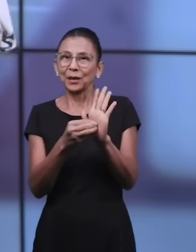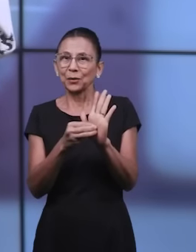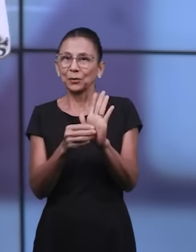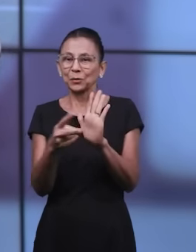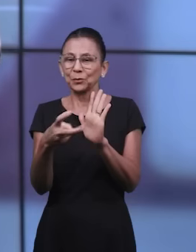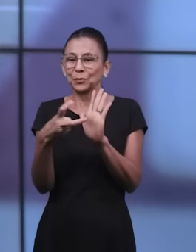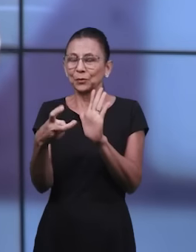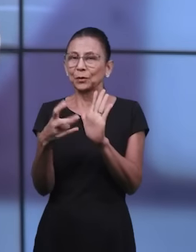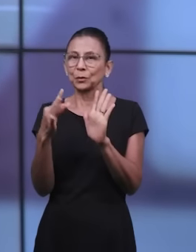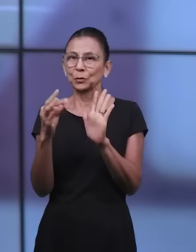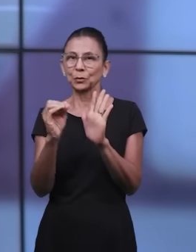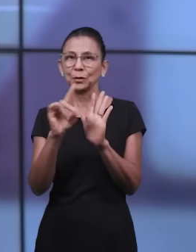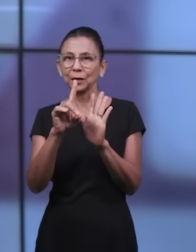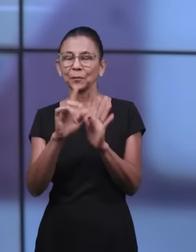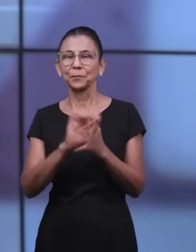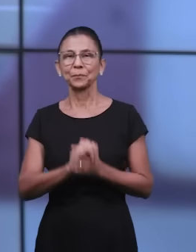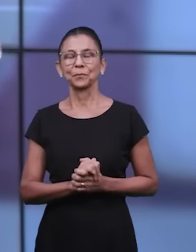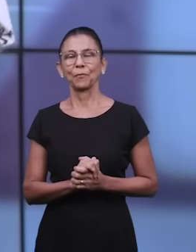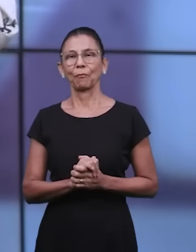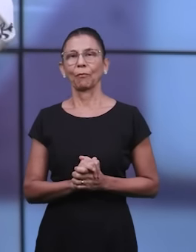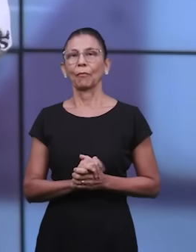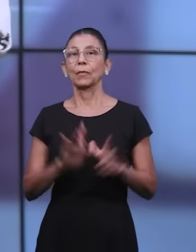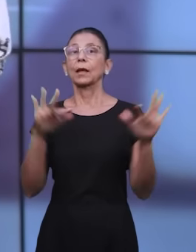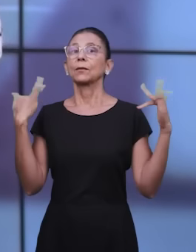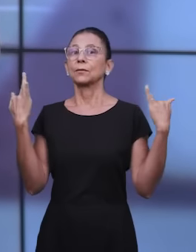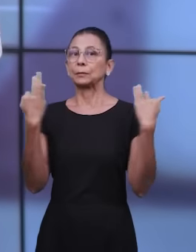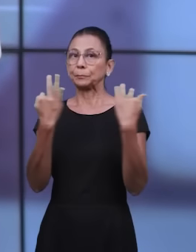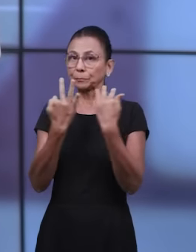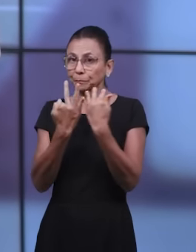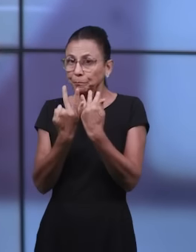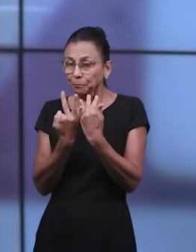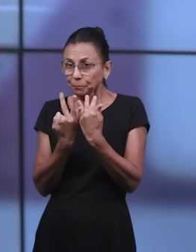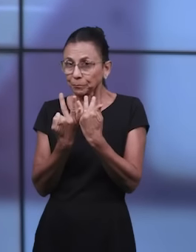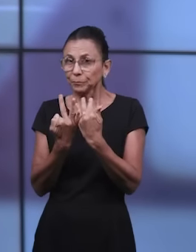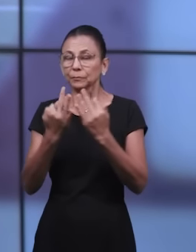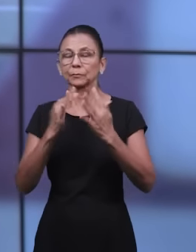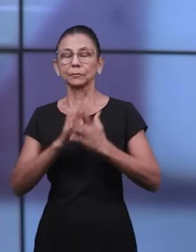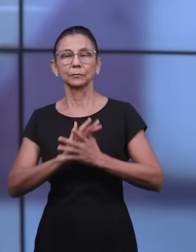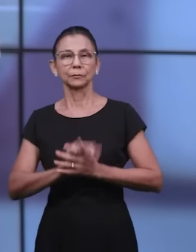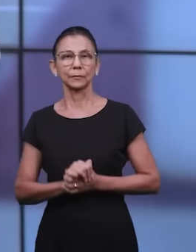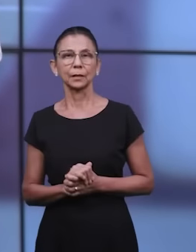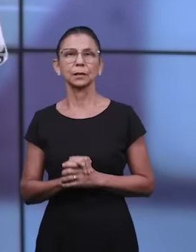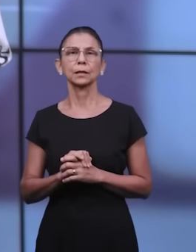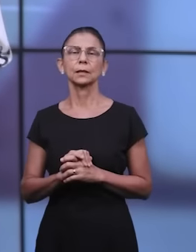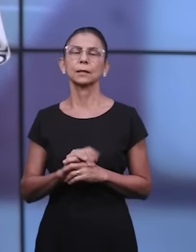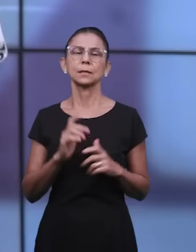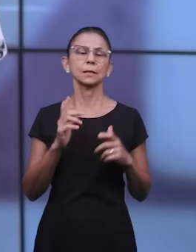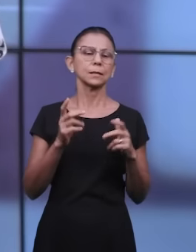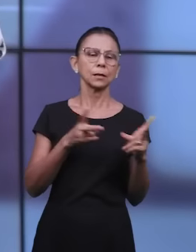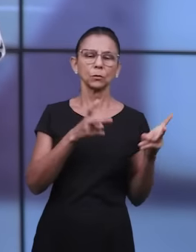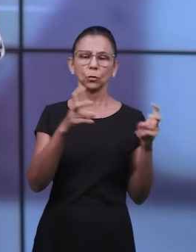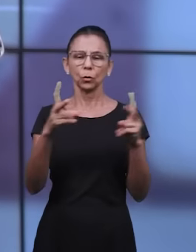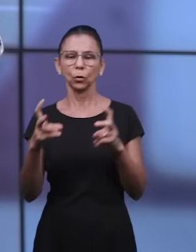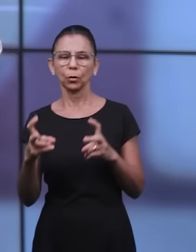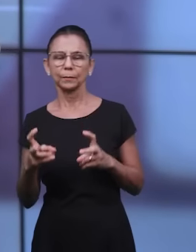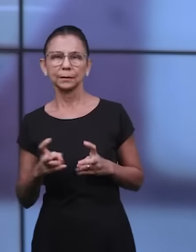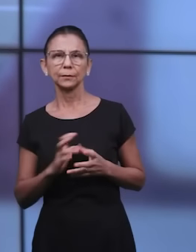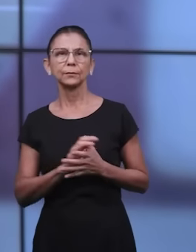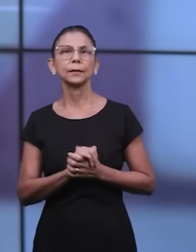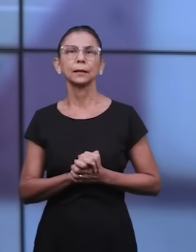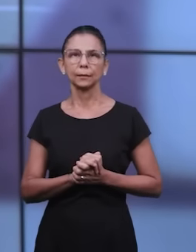filtro continua sendo a supervisão da família. Mesmo que seus filhos não procurem esses conteúdos, as plataformas